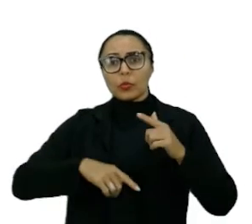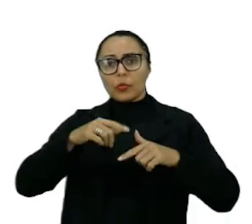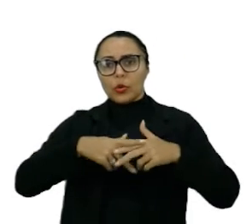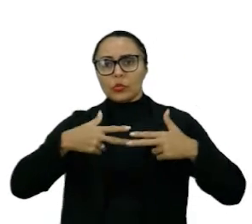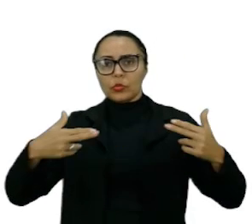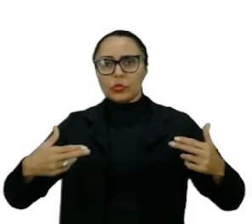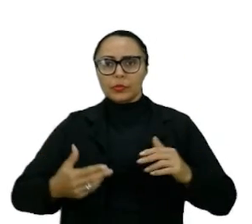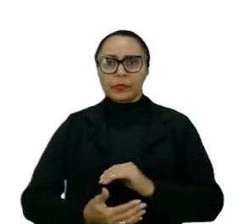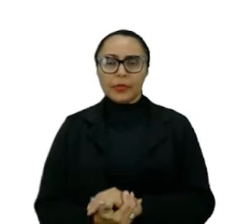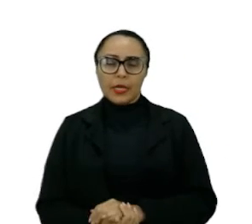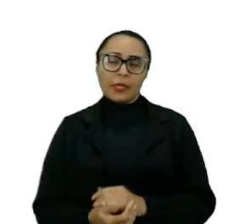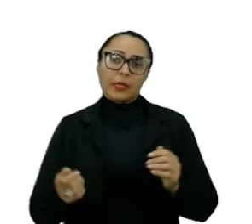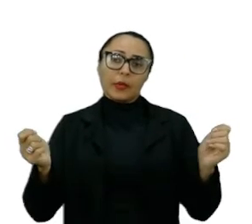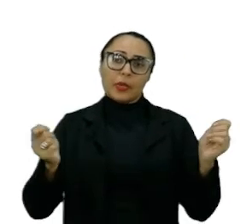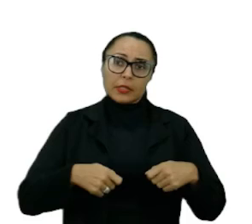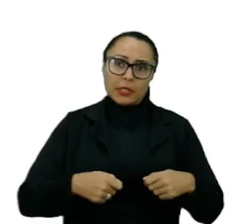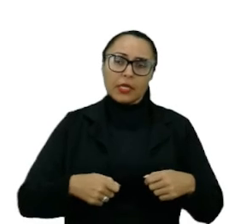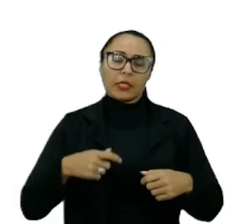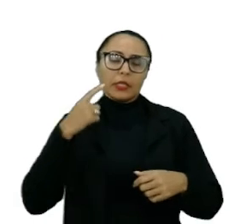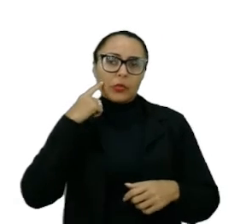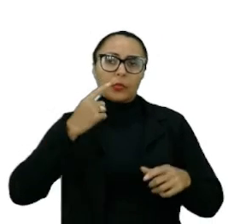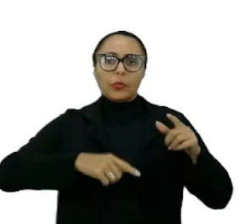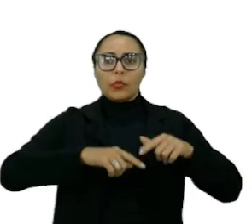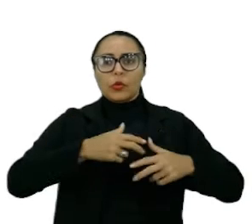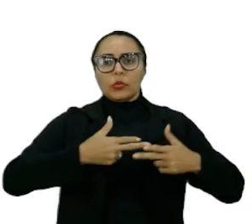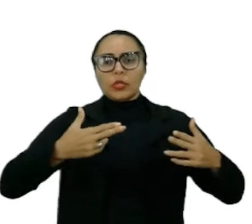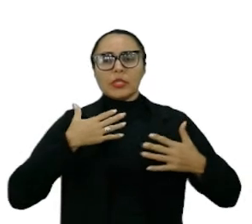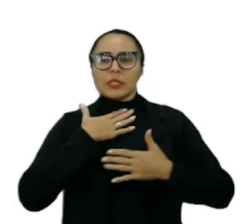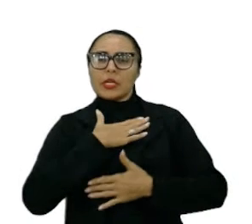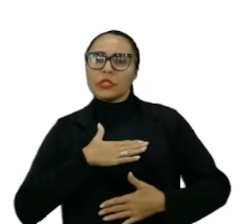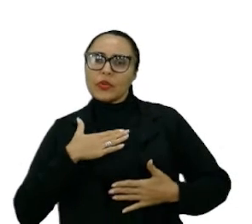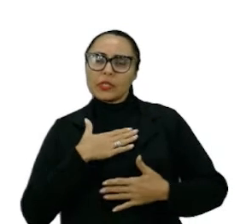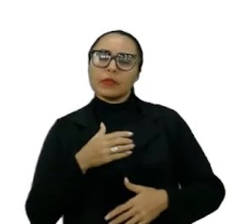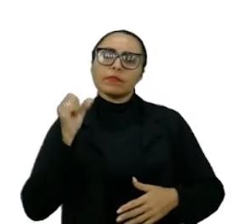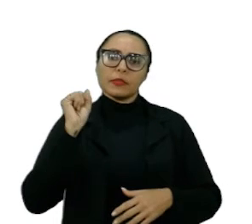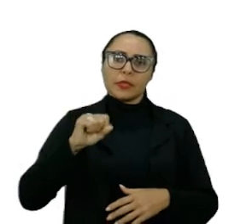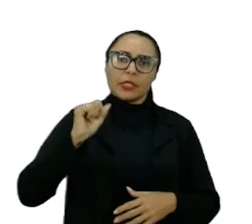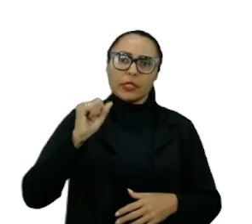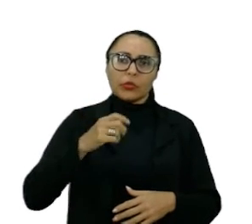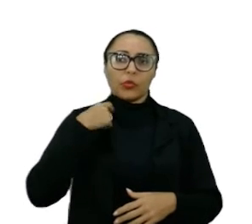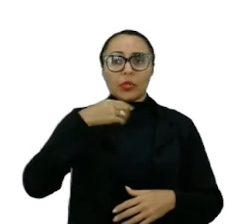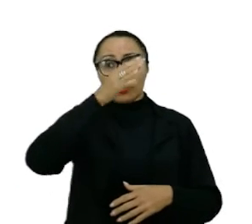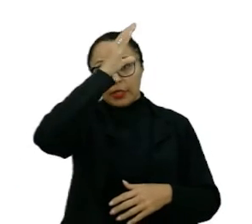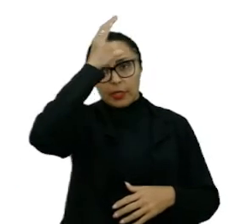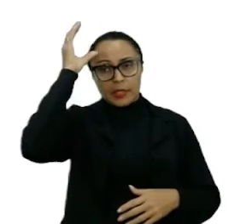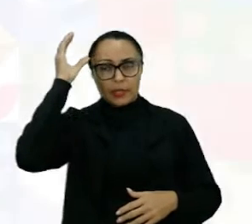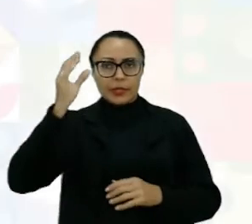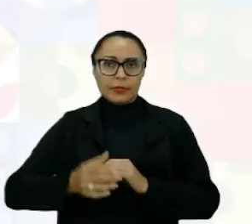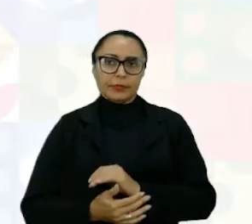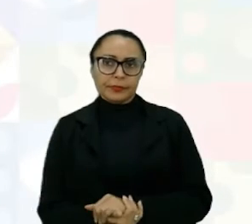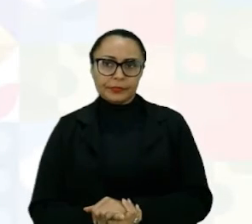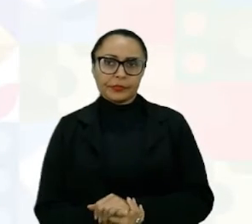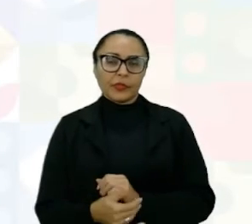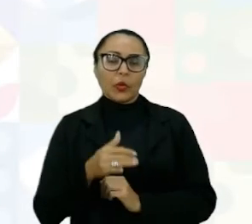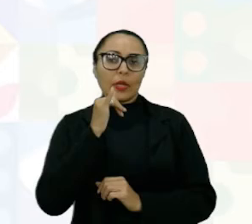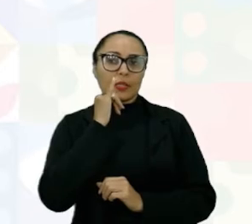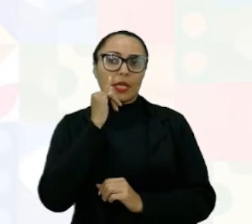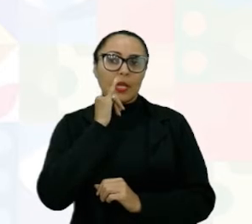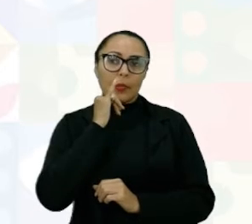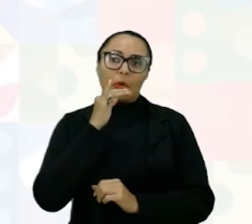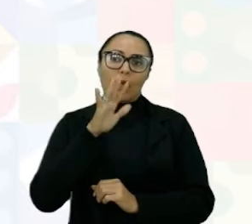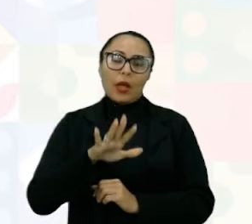a capacidade de um produto satisfazer as necessidades do cliente. Foi aquele exemplo lá do